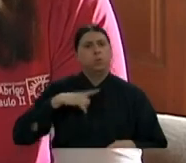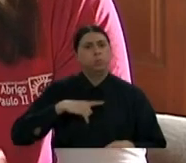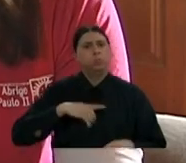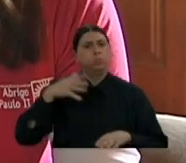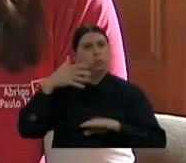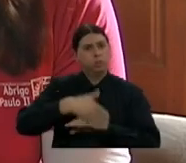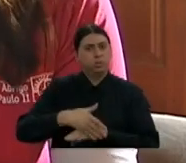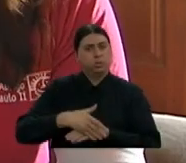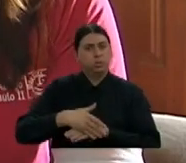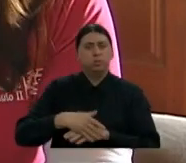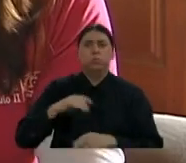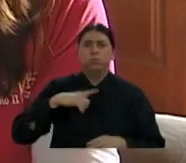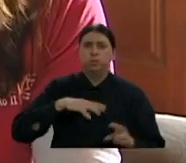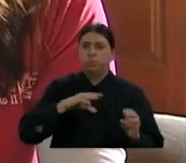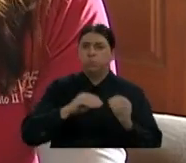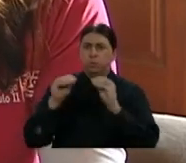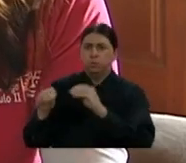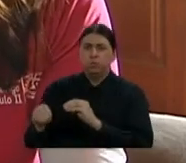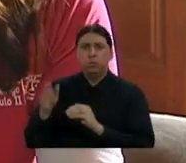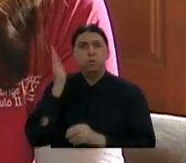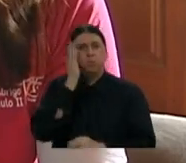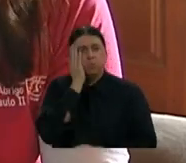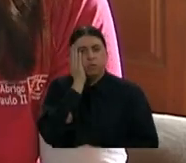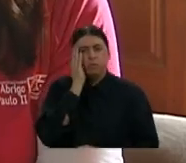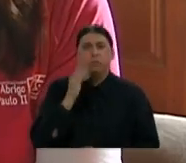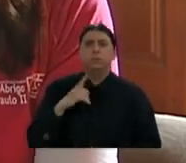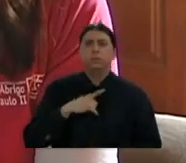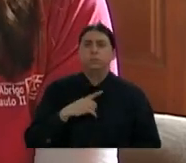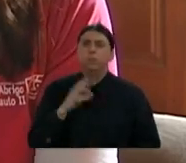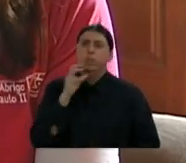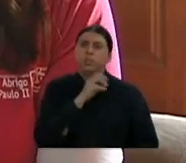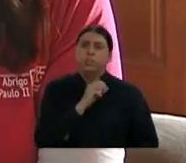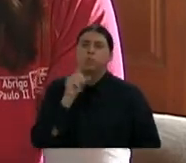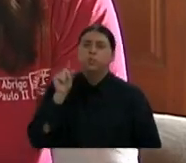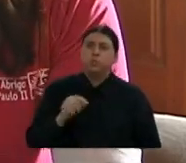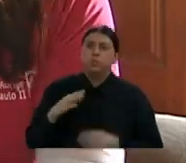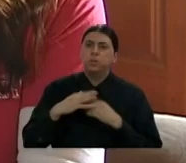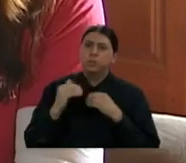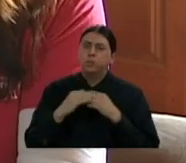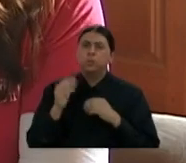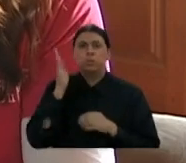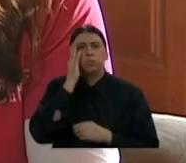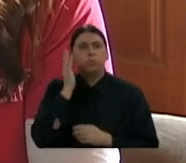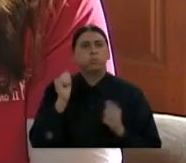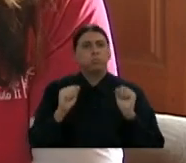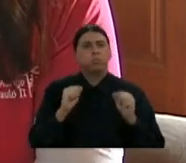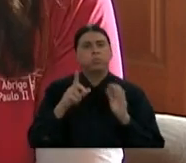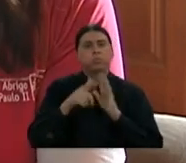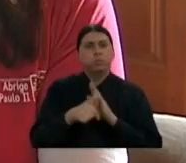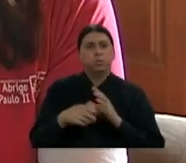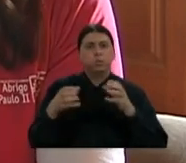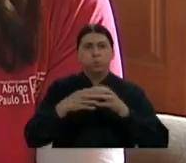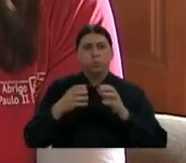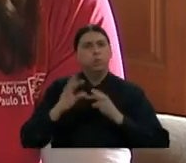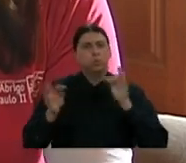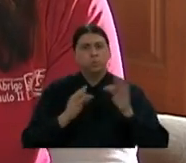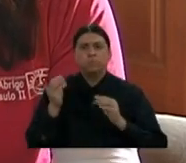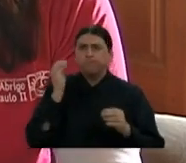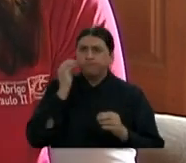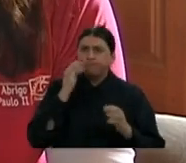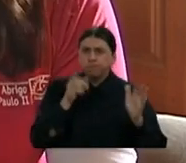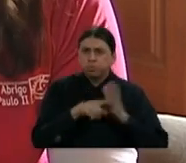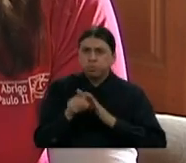madrugada ou de noite então vão dormir vão ter um lugar aconchegante para poder dormir e aí depois a equipe técnica verifica neve